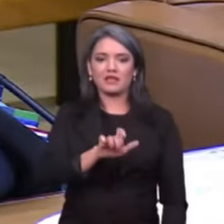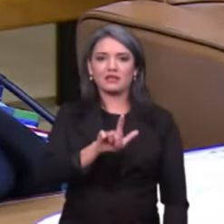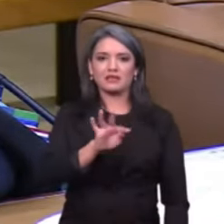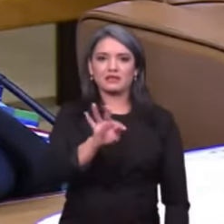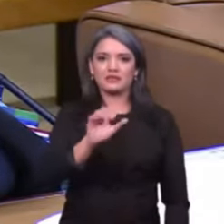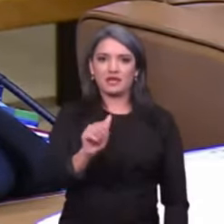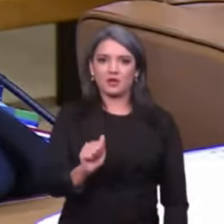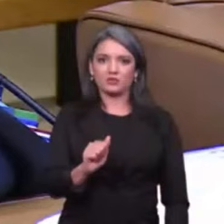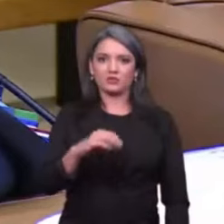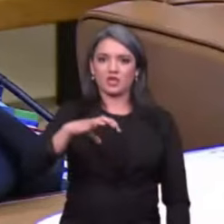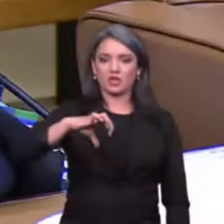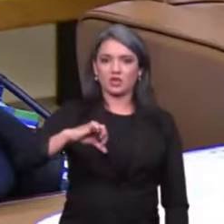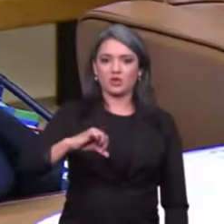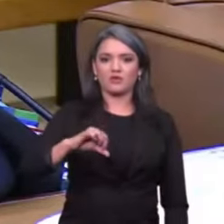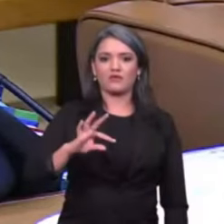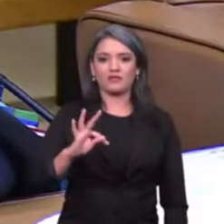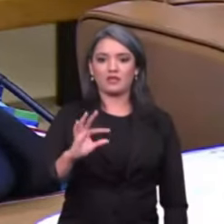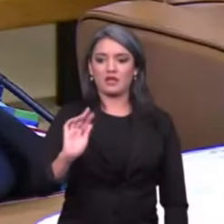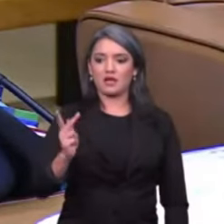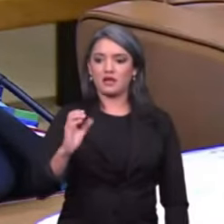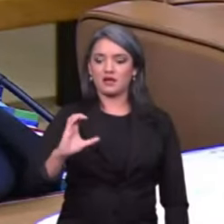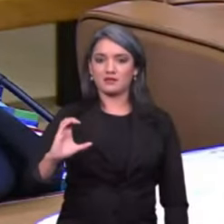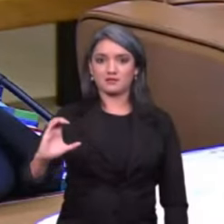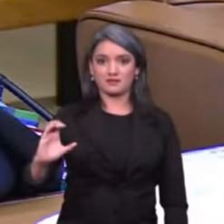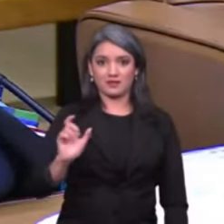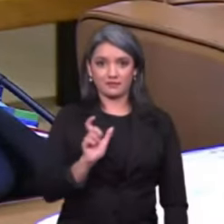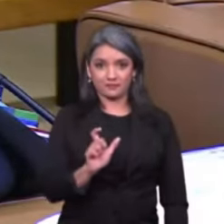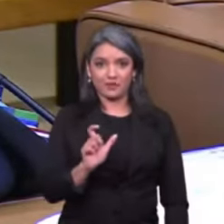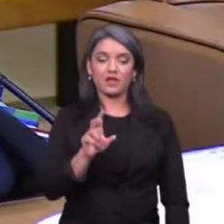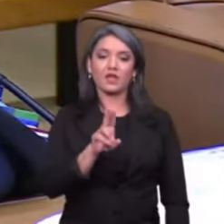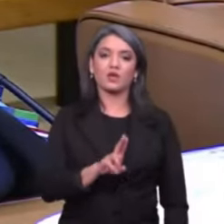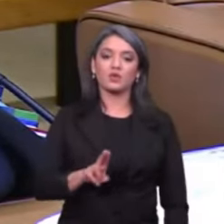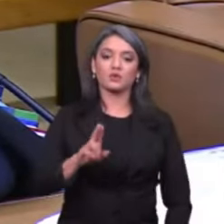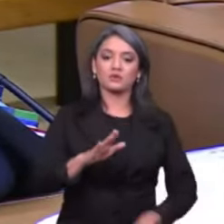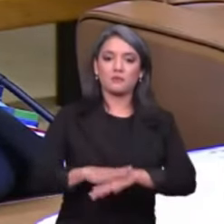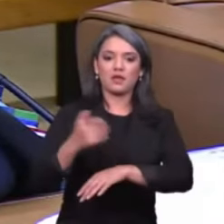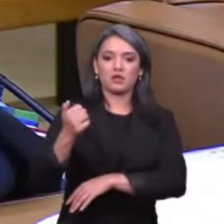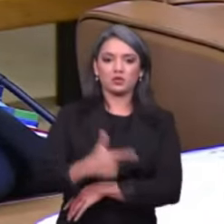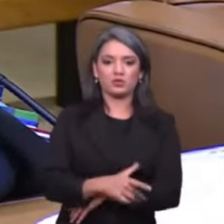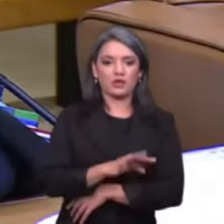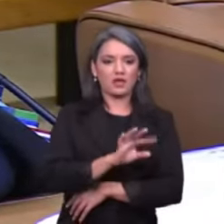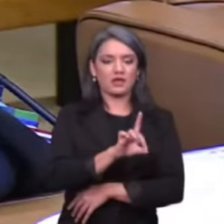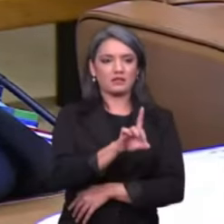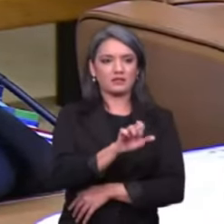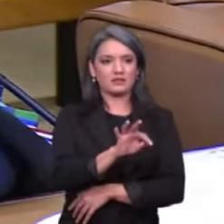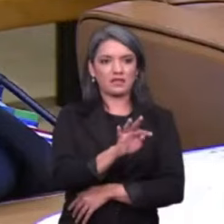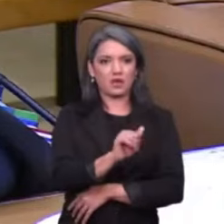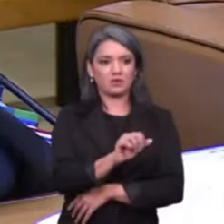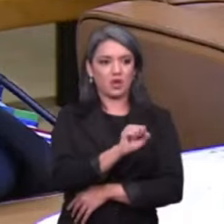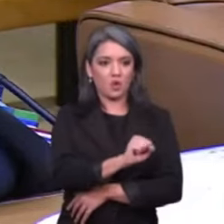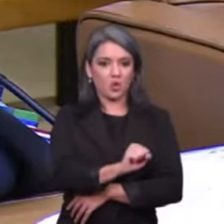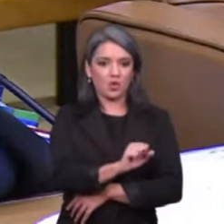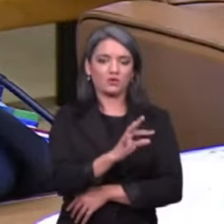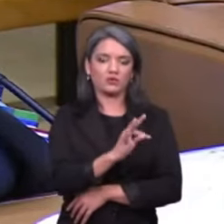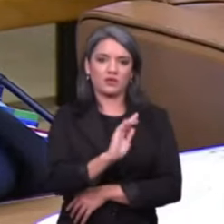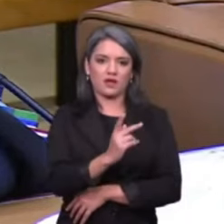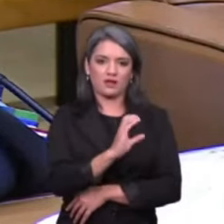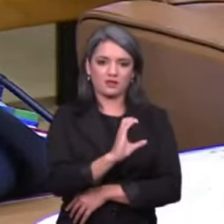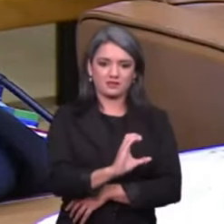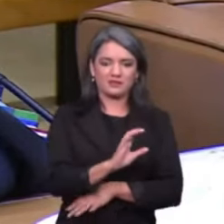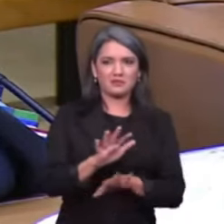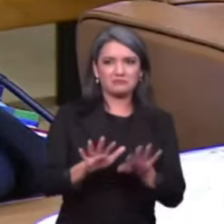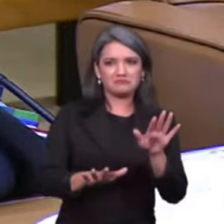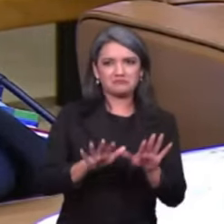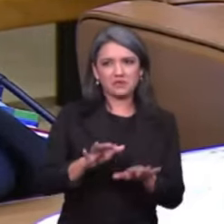delta-9-THC, que é muito mais abundante e ativo que o delta-8-THC. Ambos com concentração entre